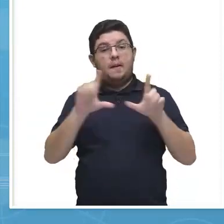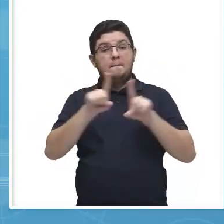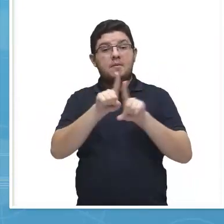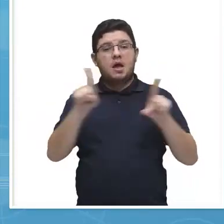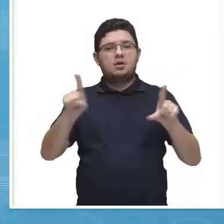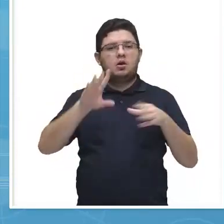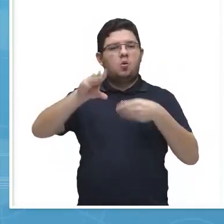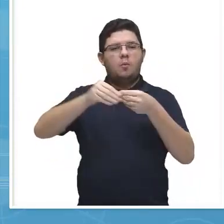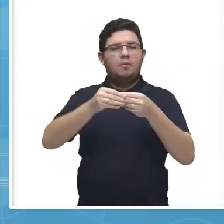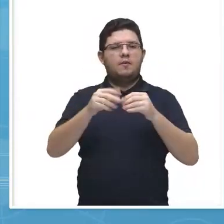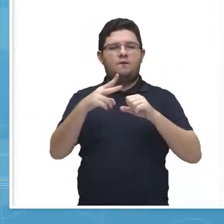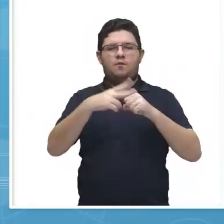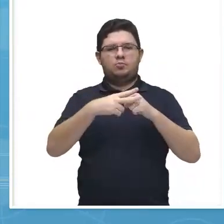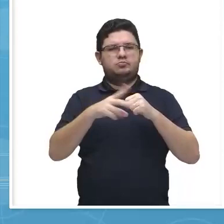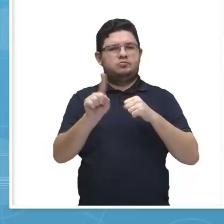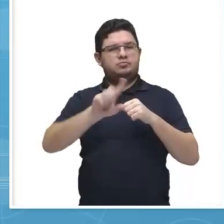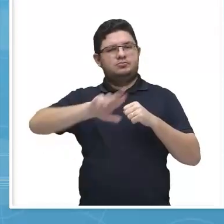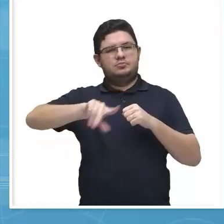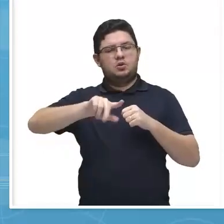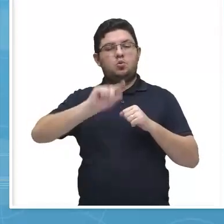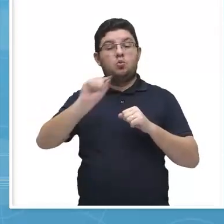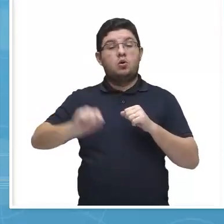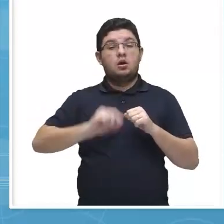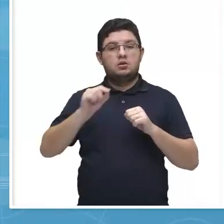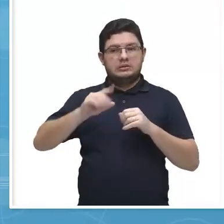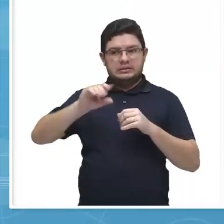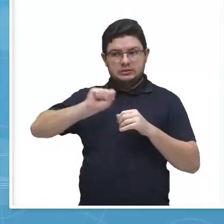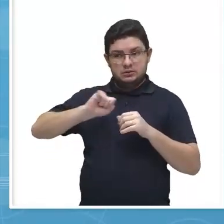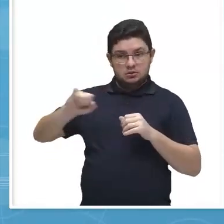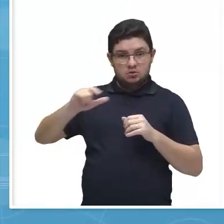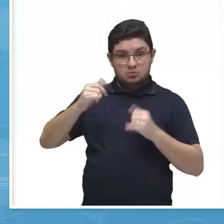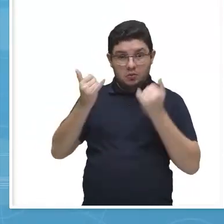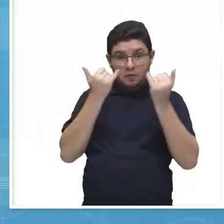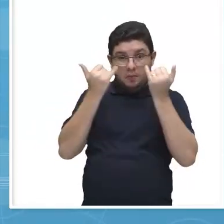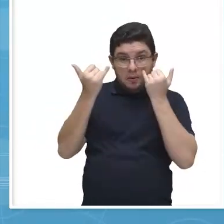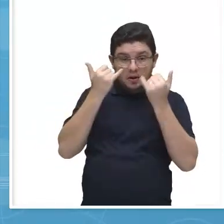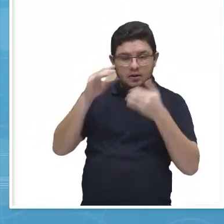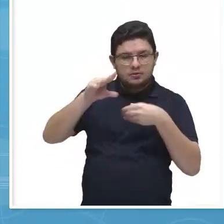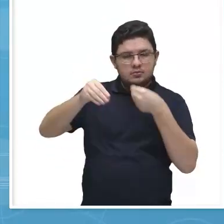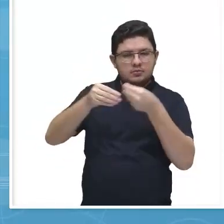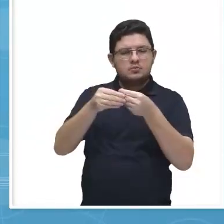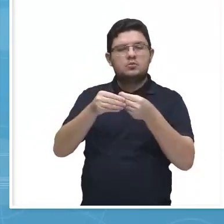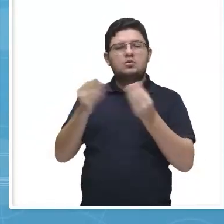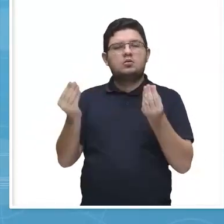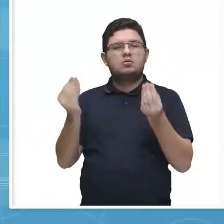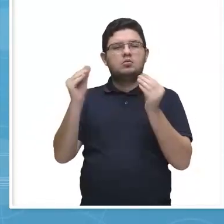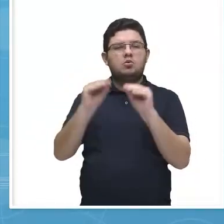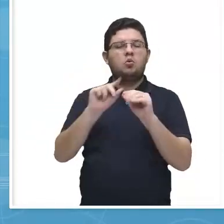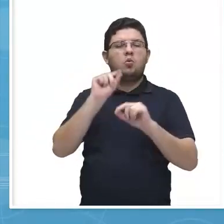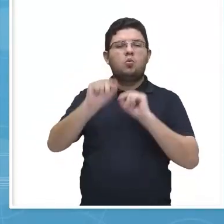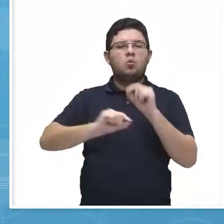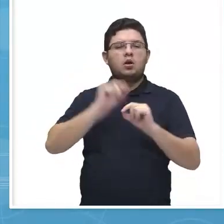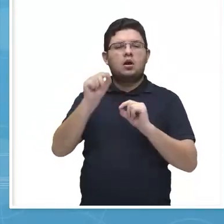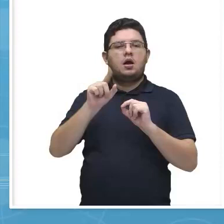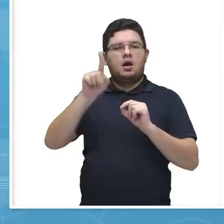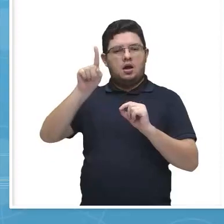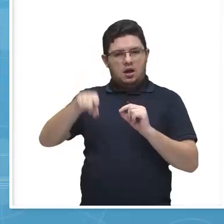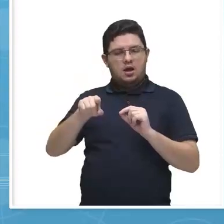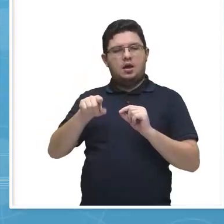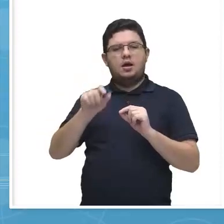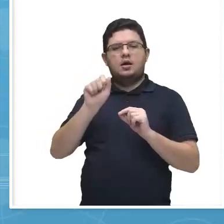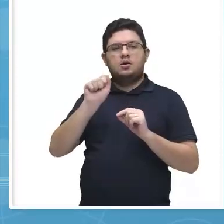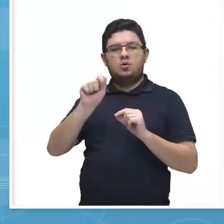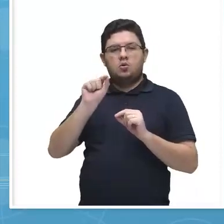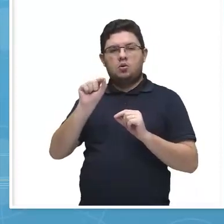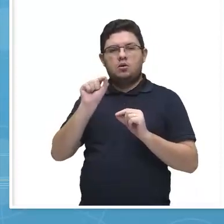verbo. E o que é, então? É uma informação que você vai acrescentar e que se chama adjunto adverbial.